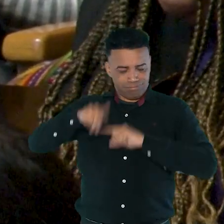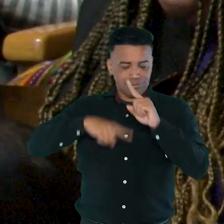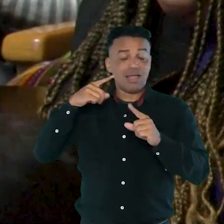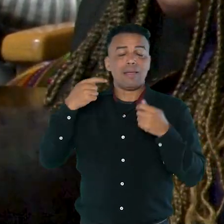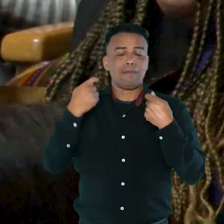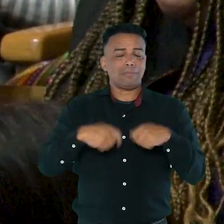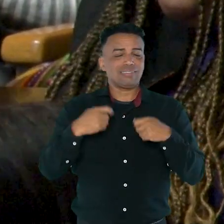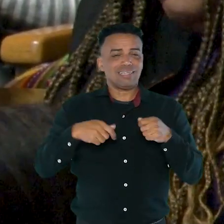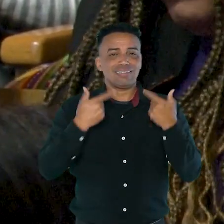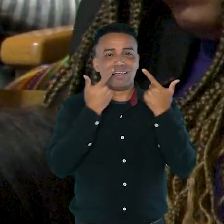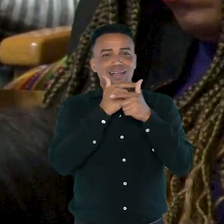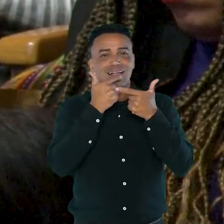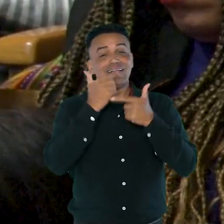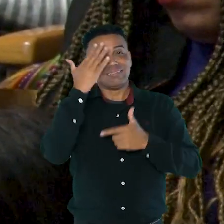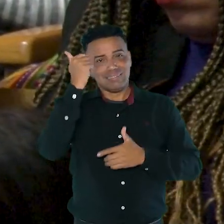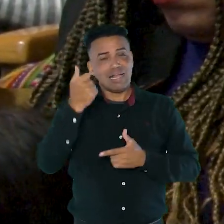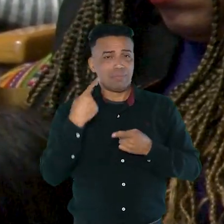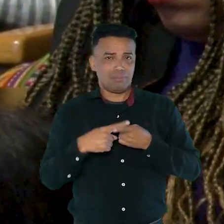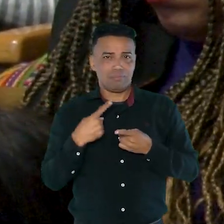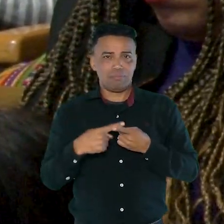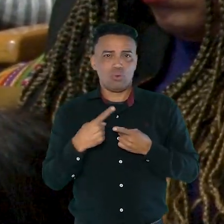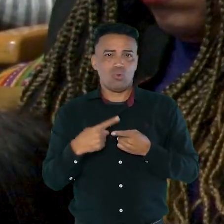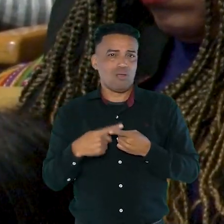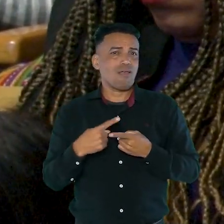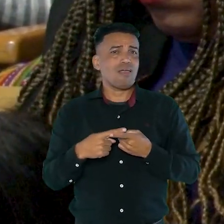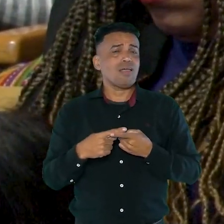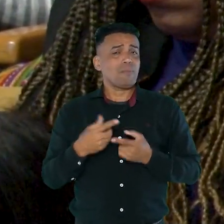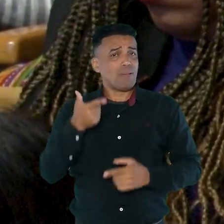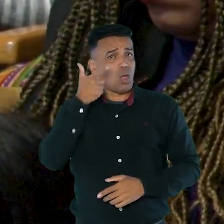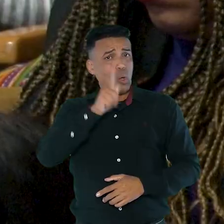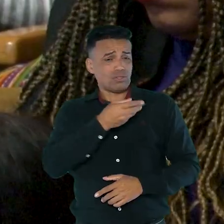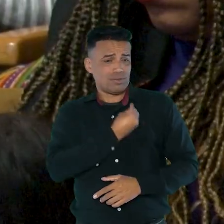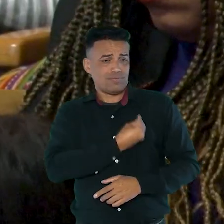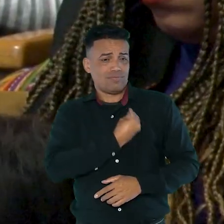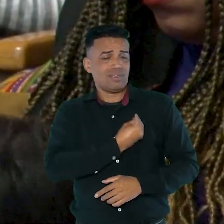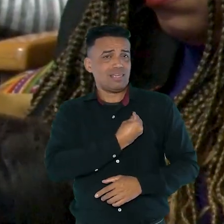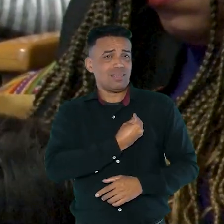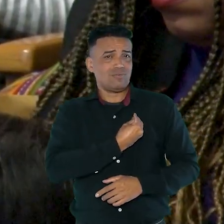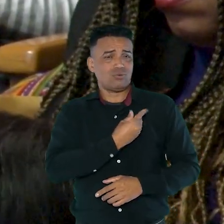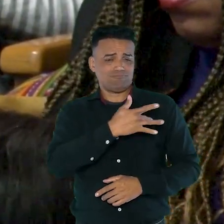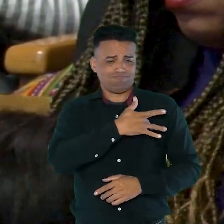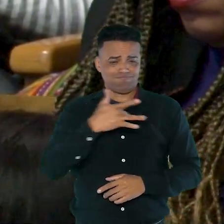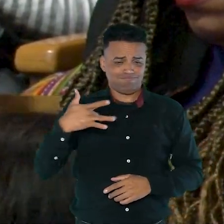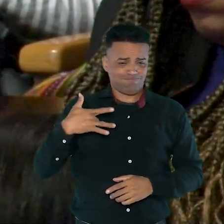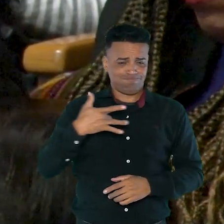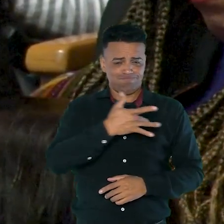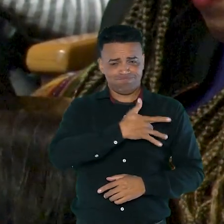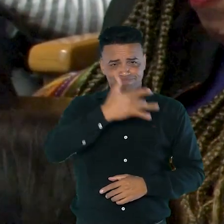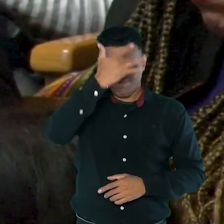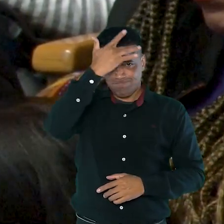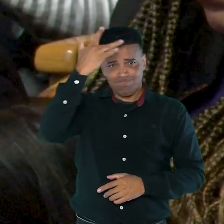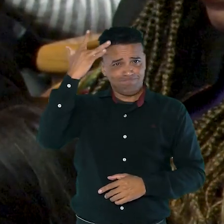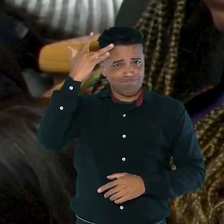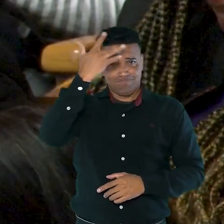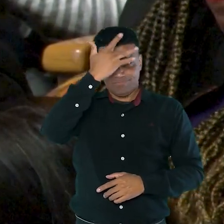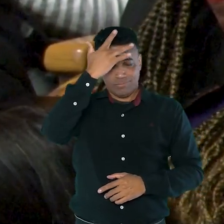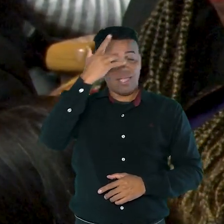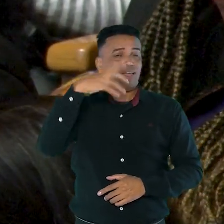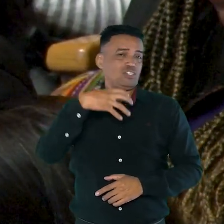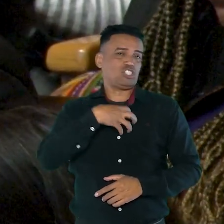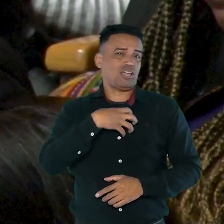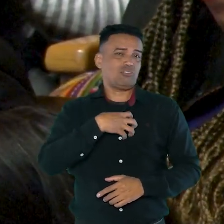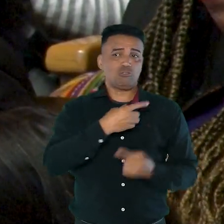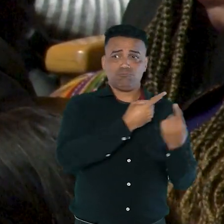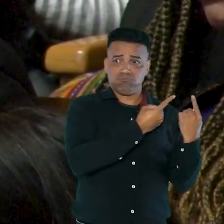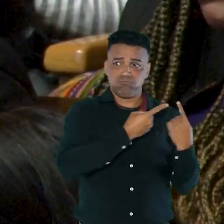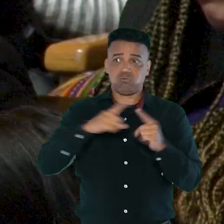sorrir. Sabe por quê? Porque se manter vivo e saudável é uma maneira também de